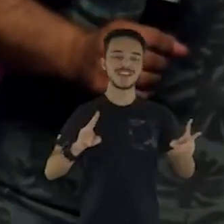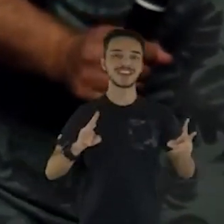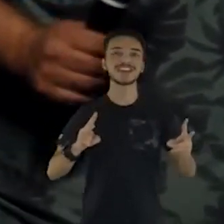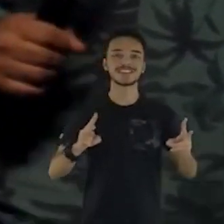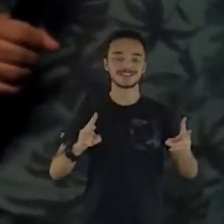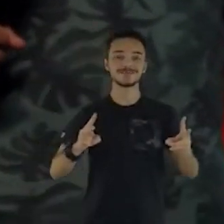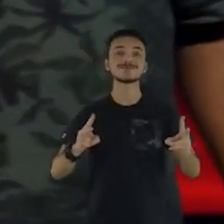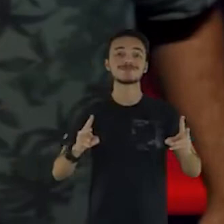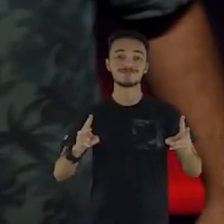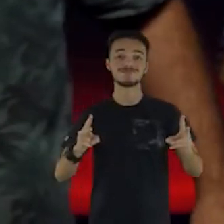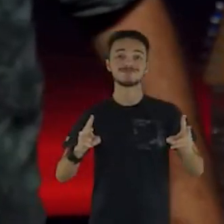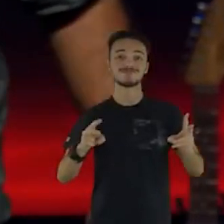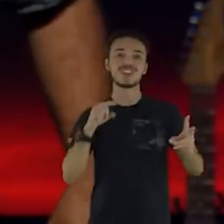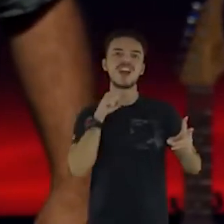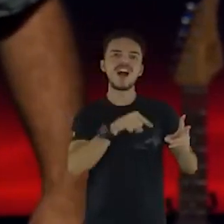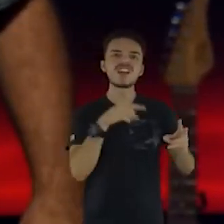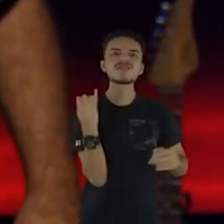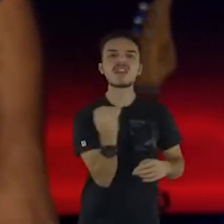te apresenta.